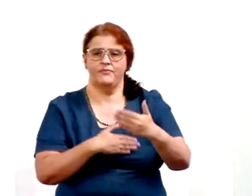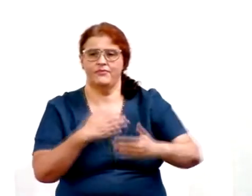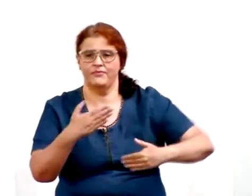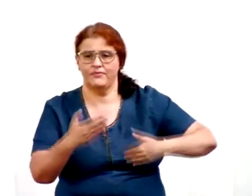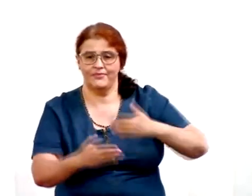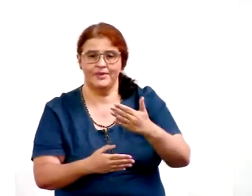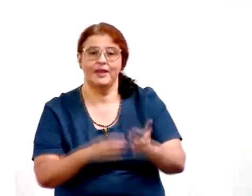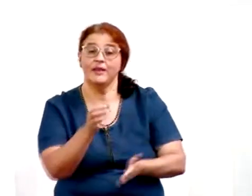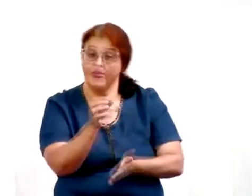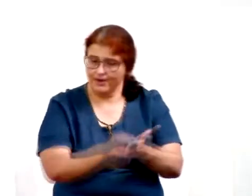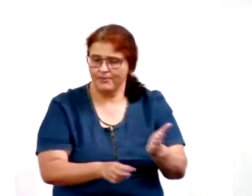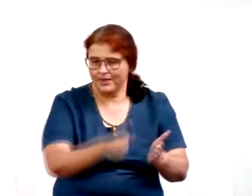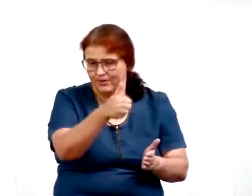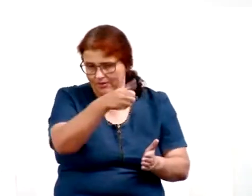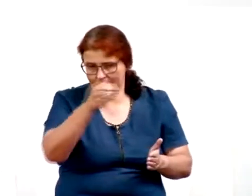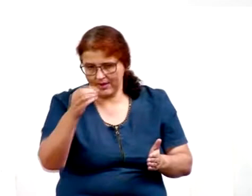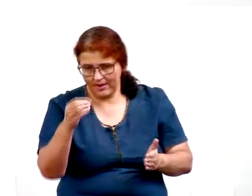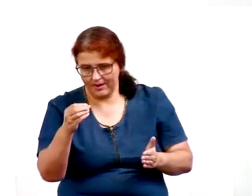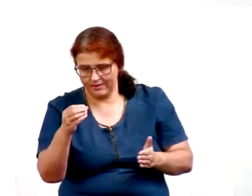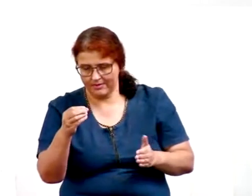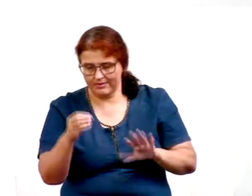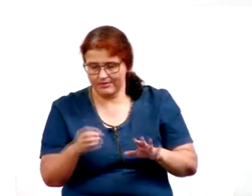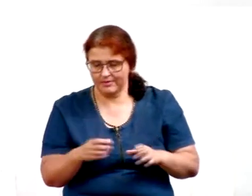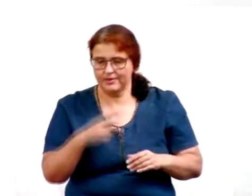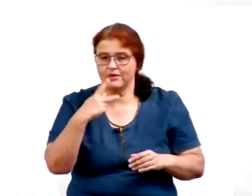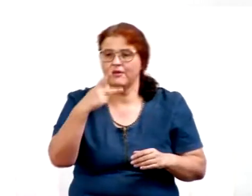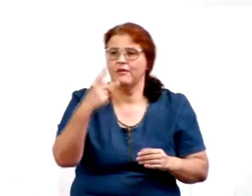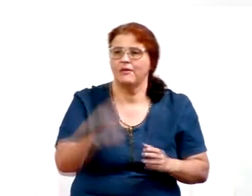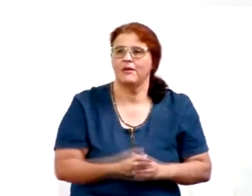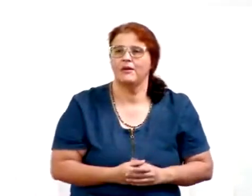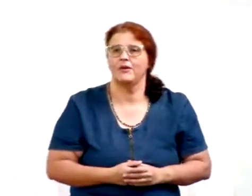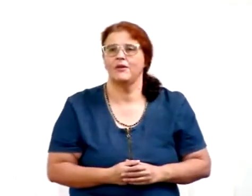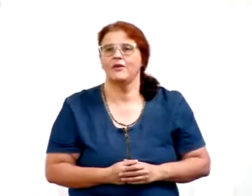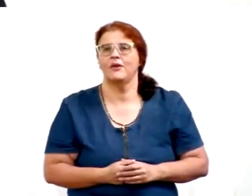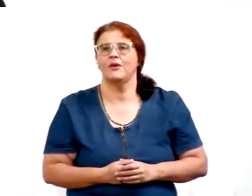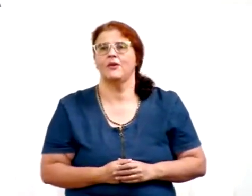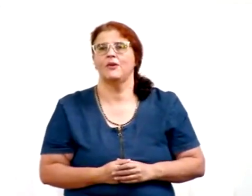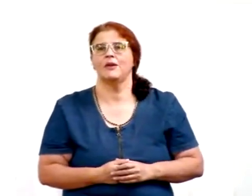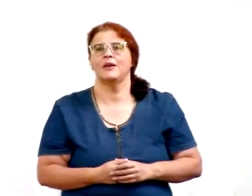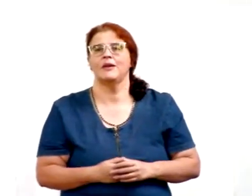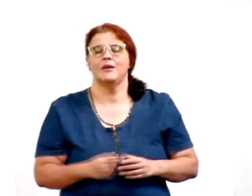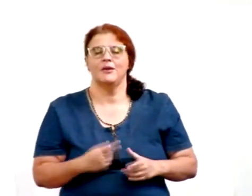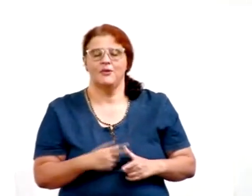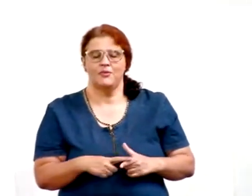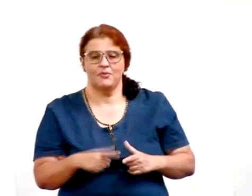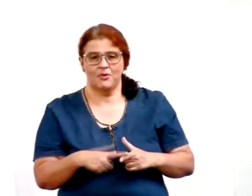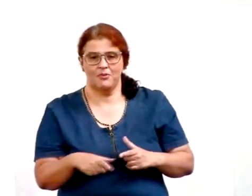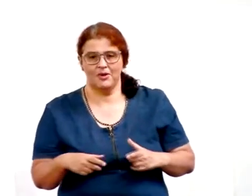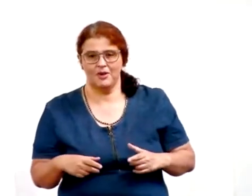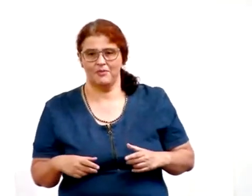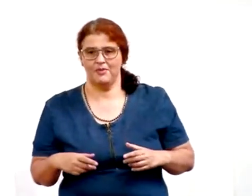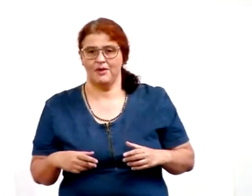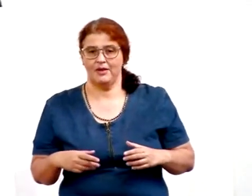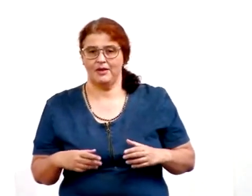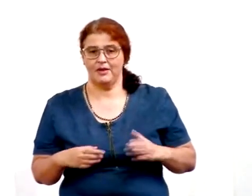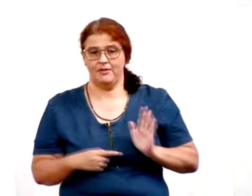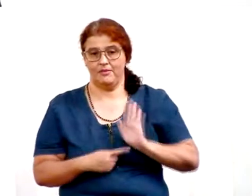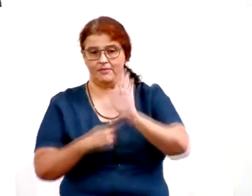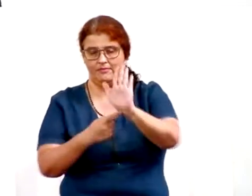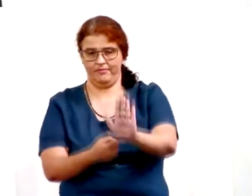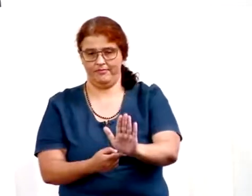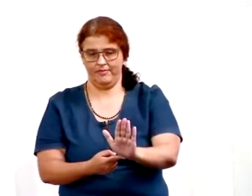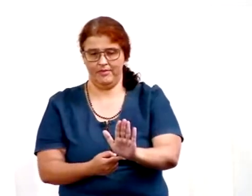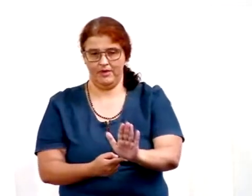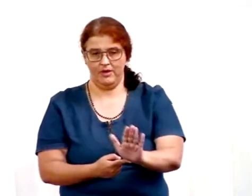capítulo 10, onde Paulo vai se mover de um problema que é mais externo, 8 e 9, que são